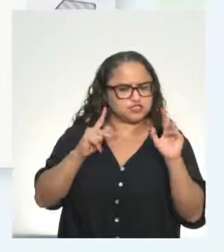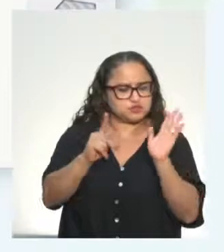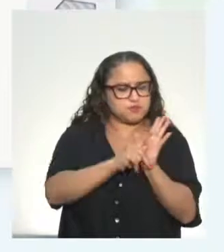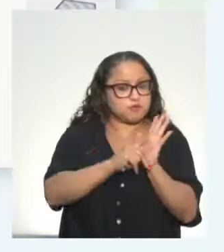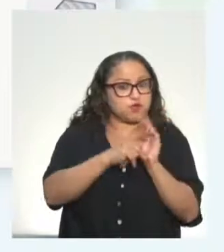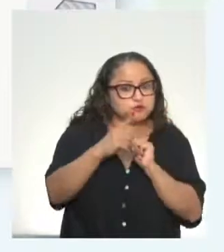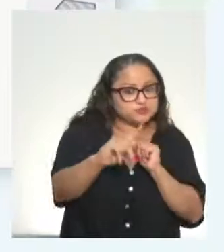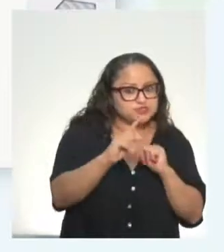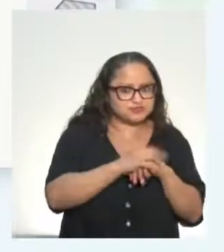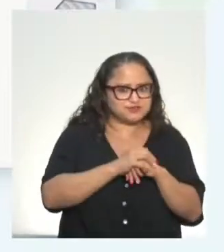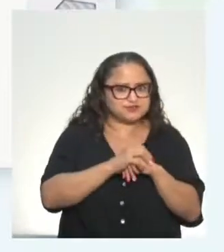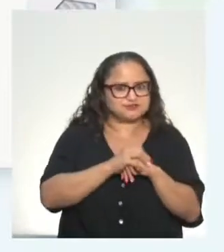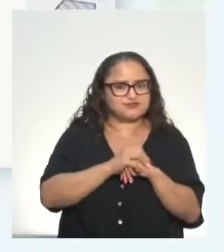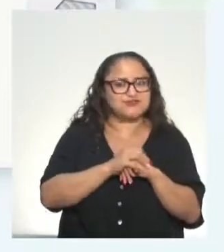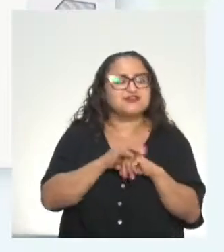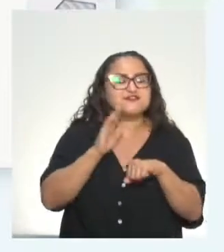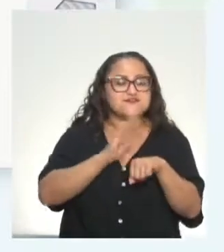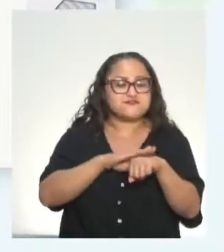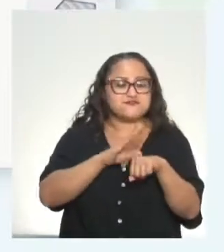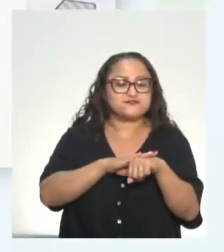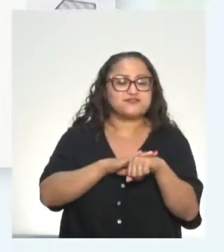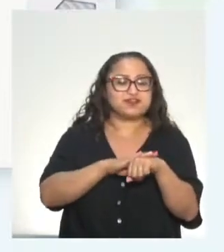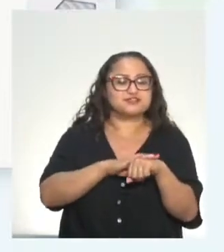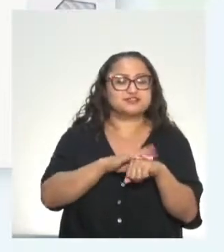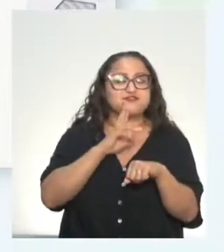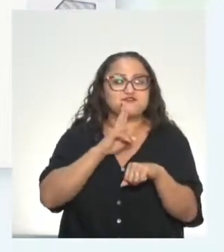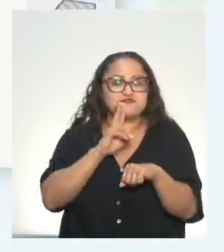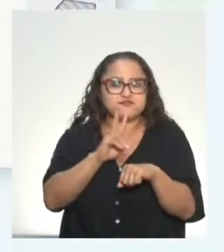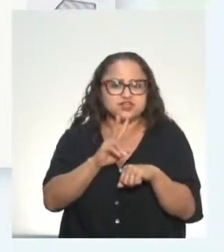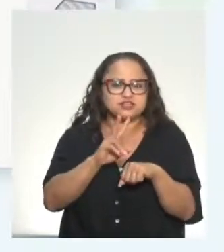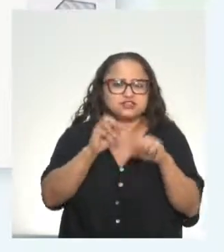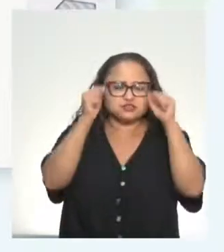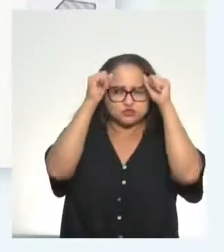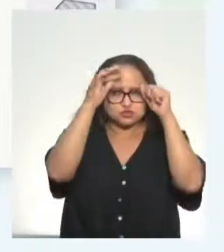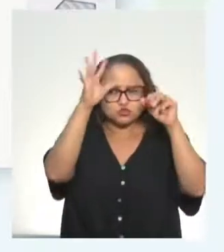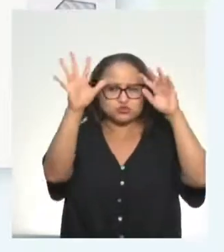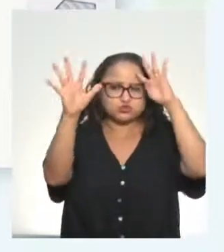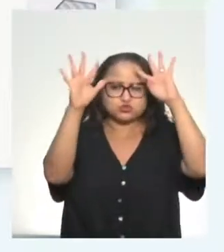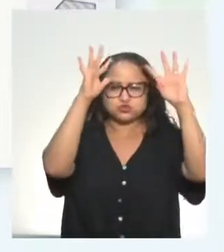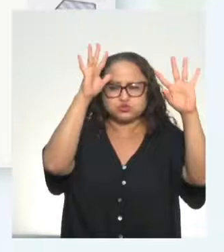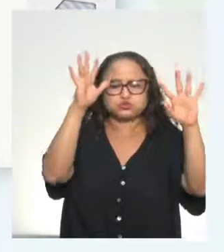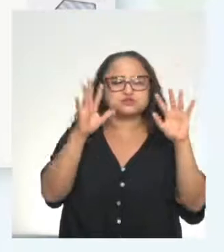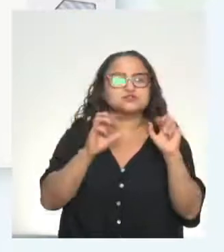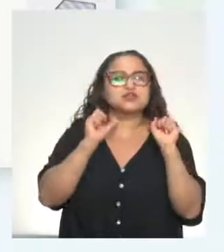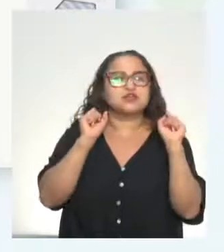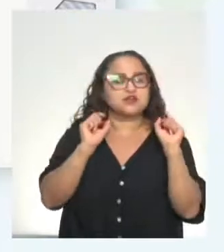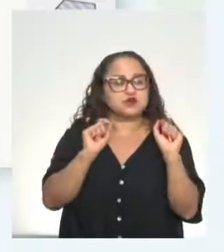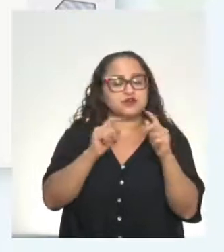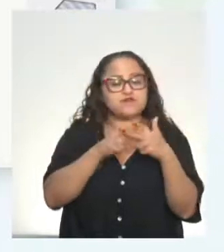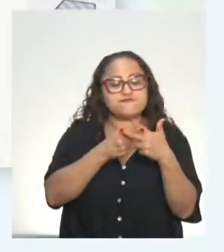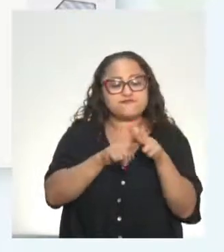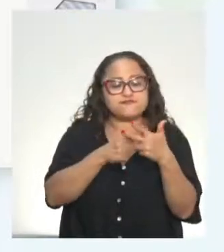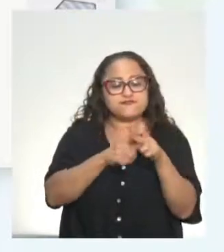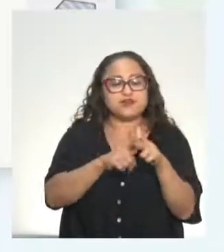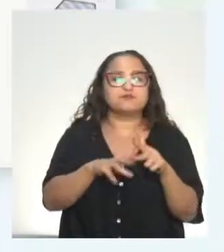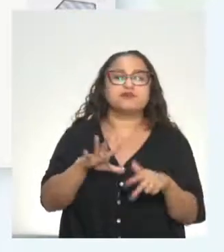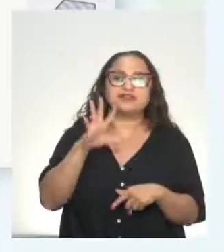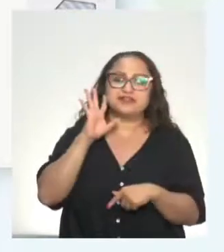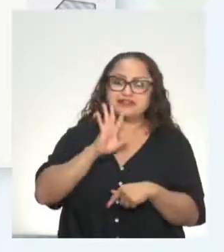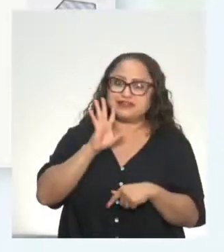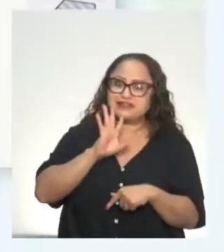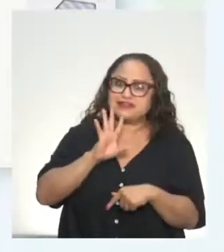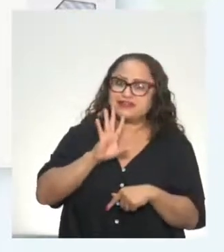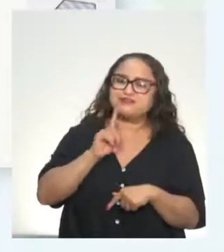usar. Faça algo diferente, arrisque, solte a criatividade. É uma ferramenta muito legal, eu sei que vocês